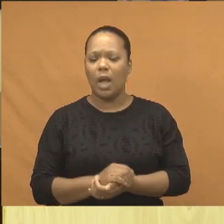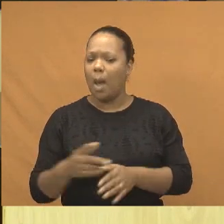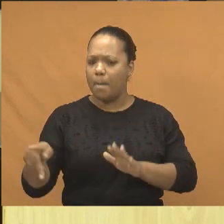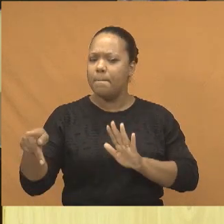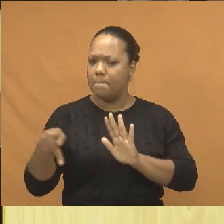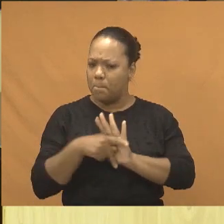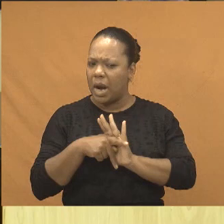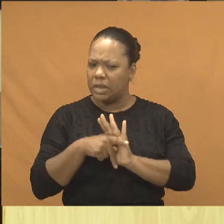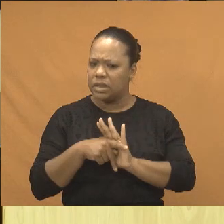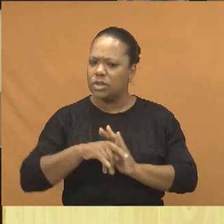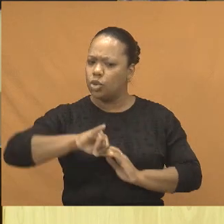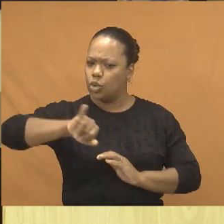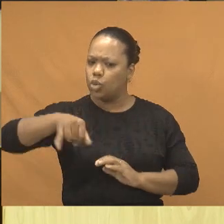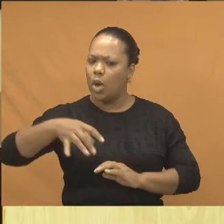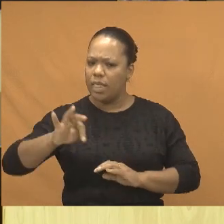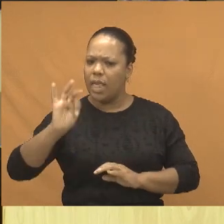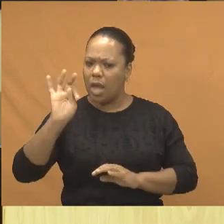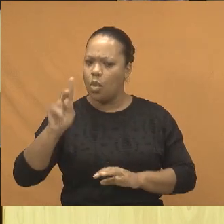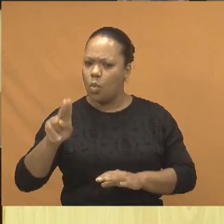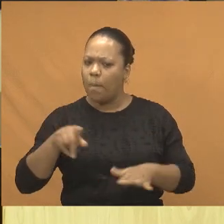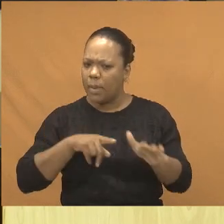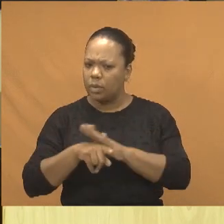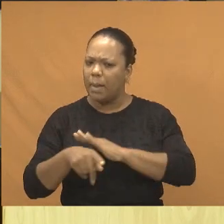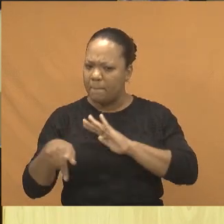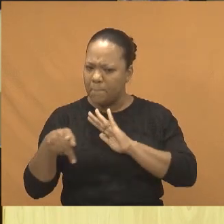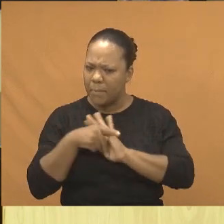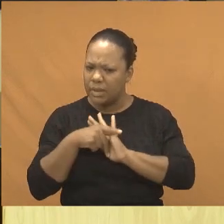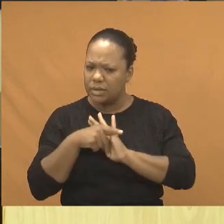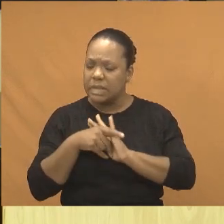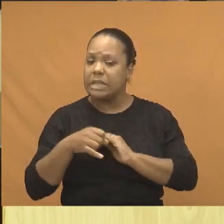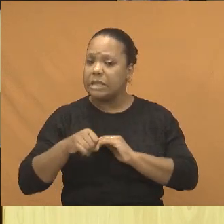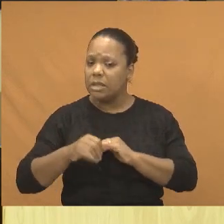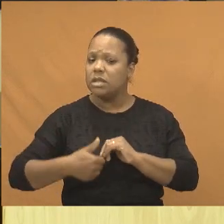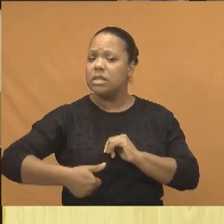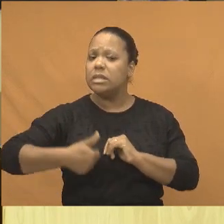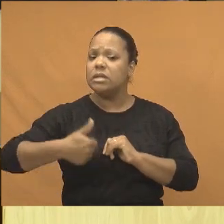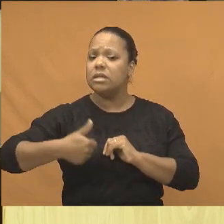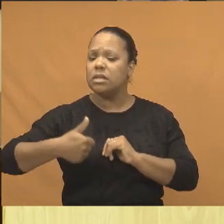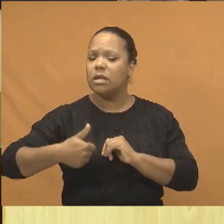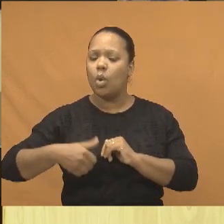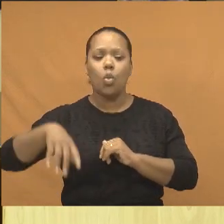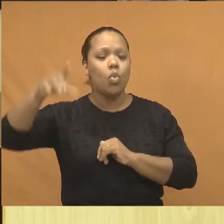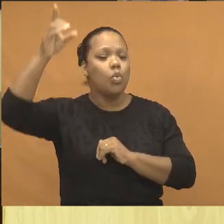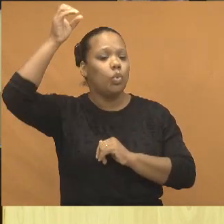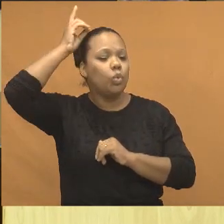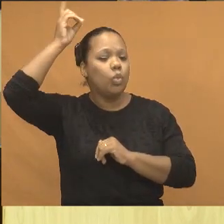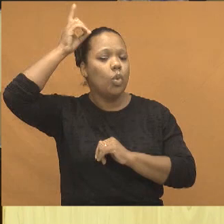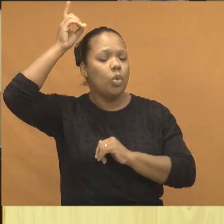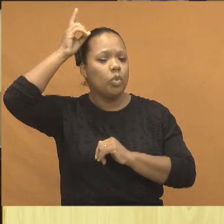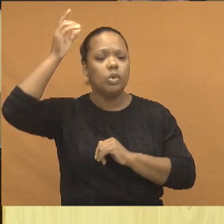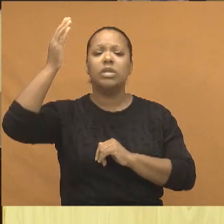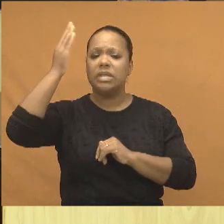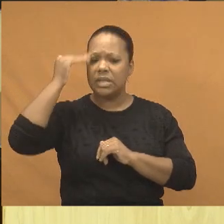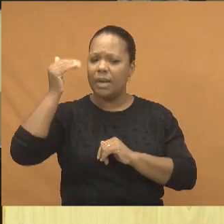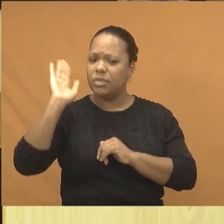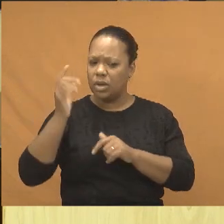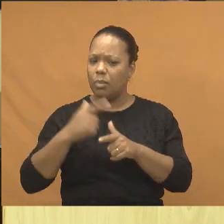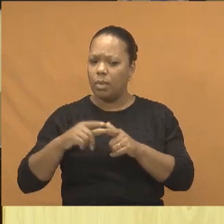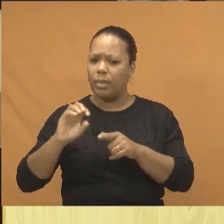de propriedade da empresa Jacareí Transporte Urbano? Em caso positivo, o proprietário do imóvel foi